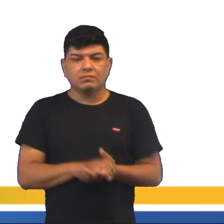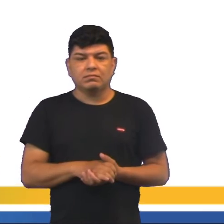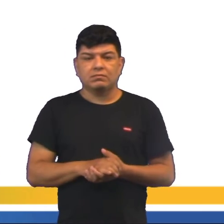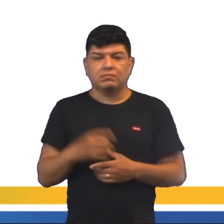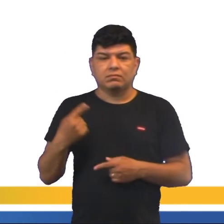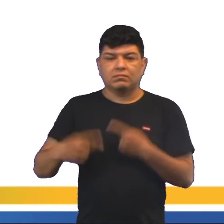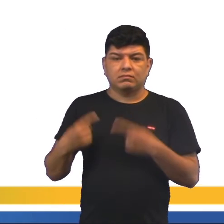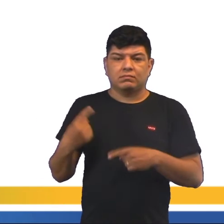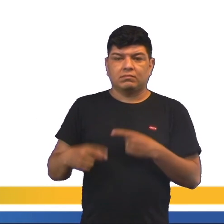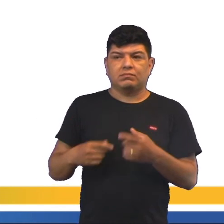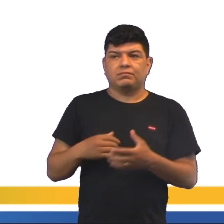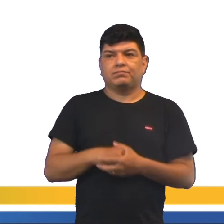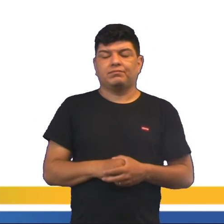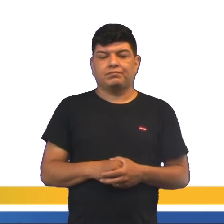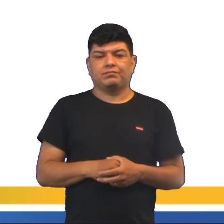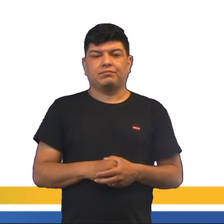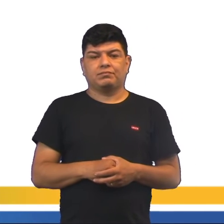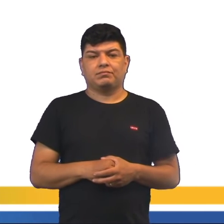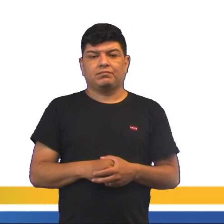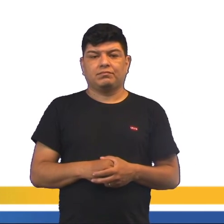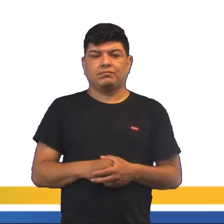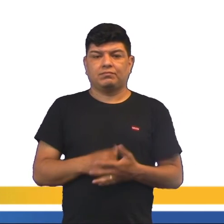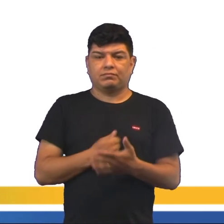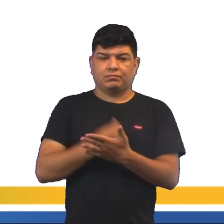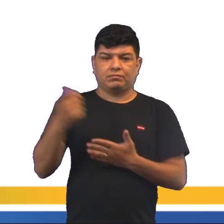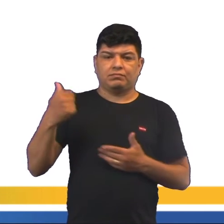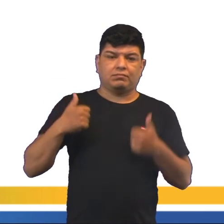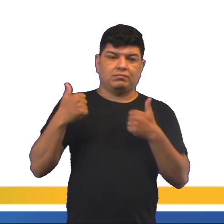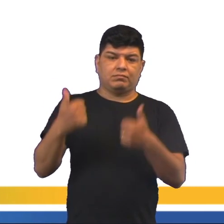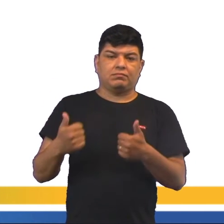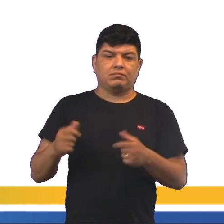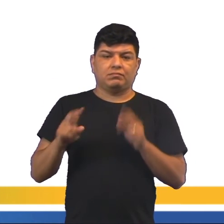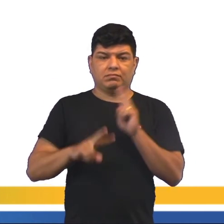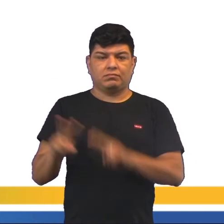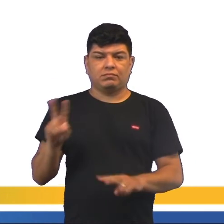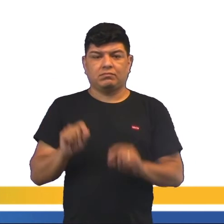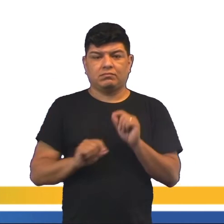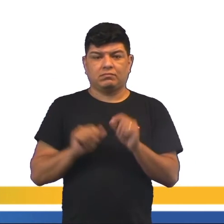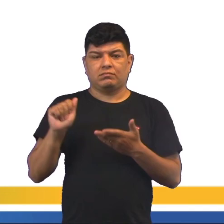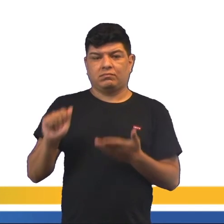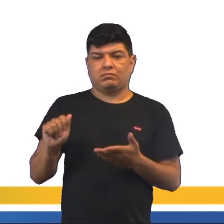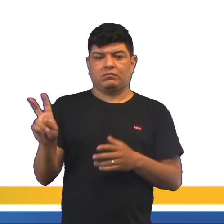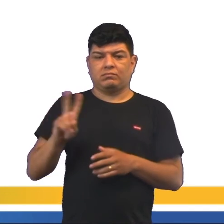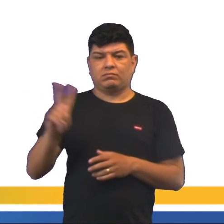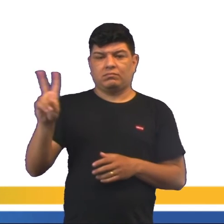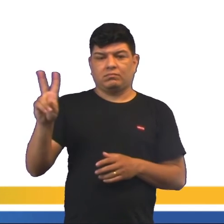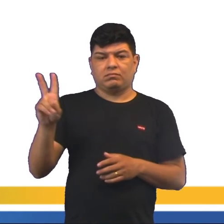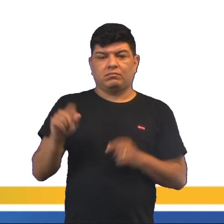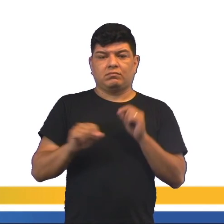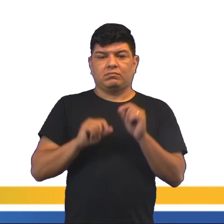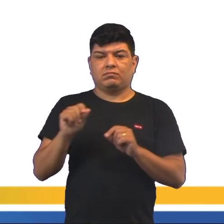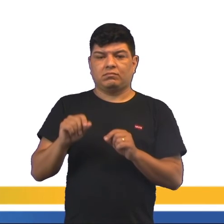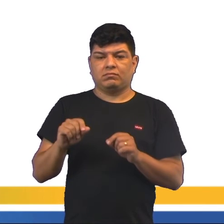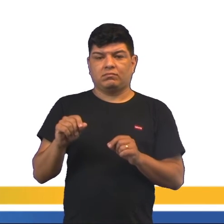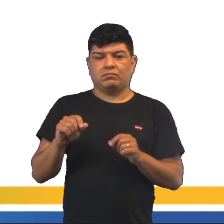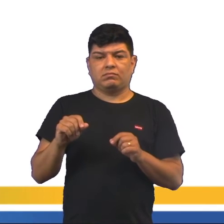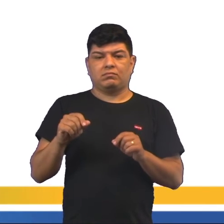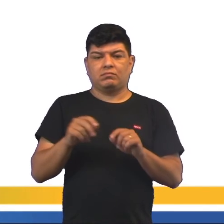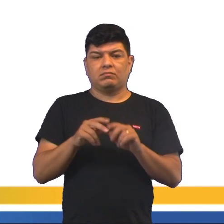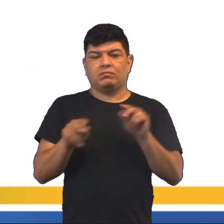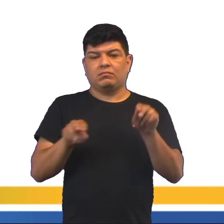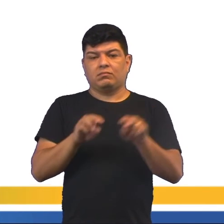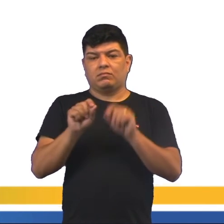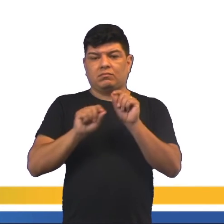Vamos lá, rapidinho mais uma questão. As políticas de ações afirmativas visam promover a valorização do patrimônio